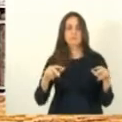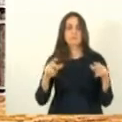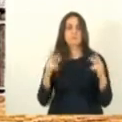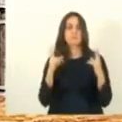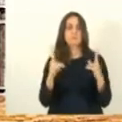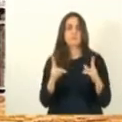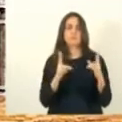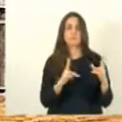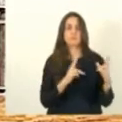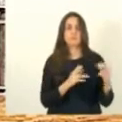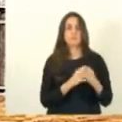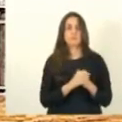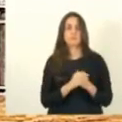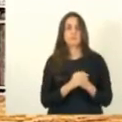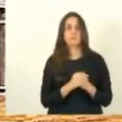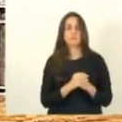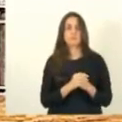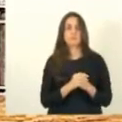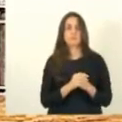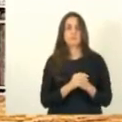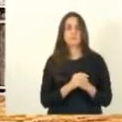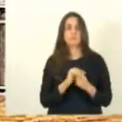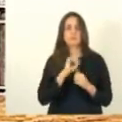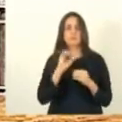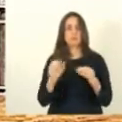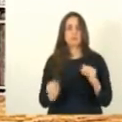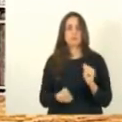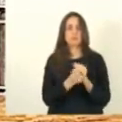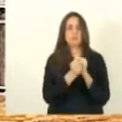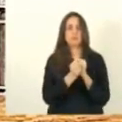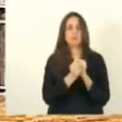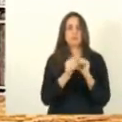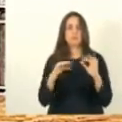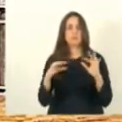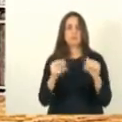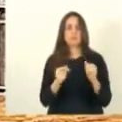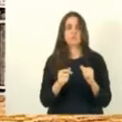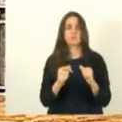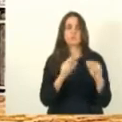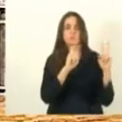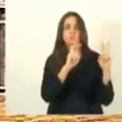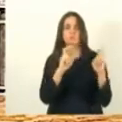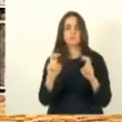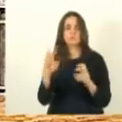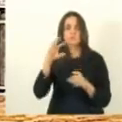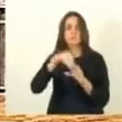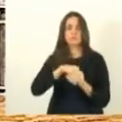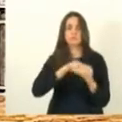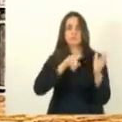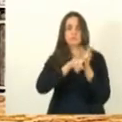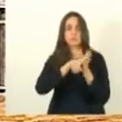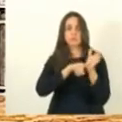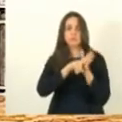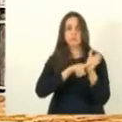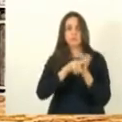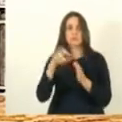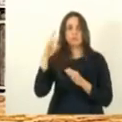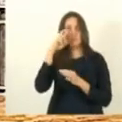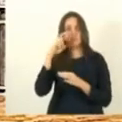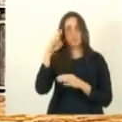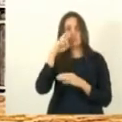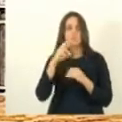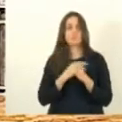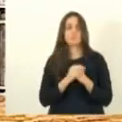tema. Deve se juntar todo esse tema nessa investigação, deputado